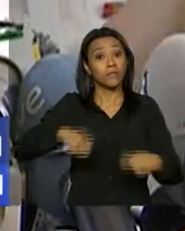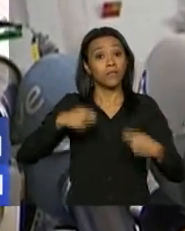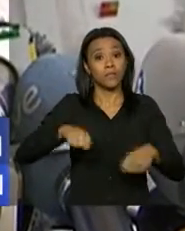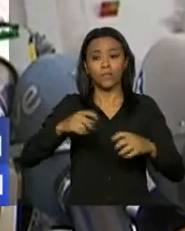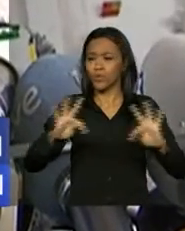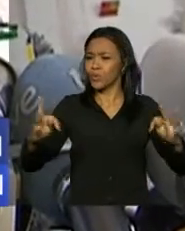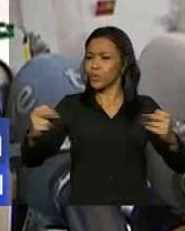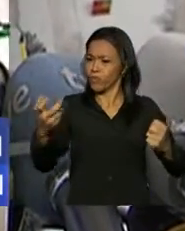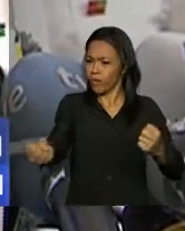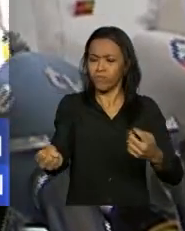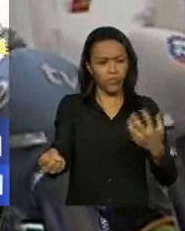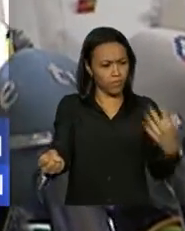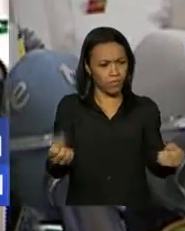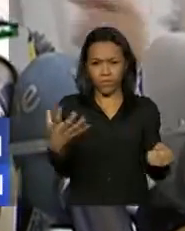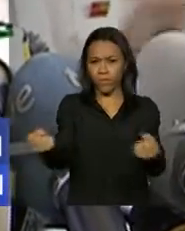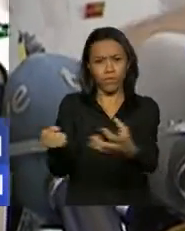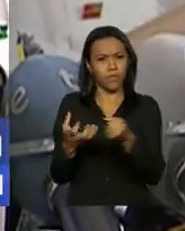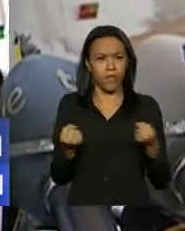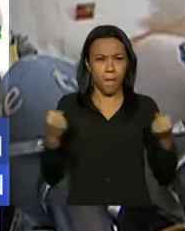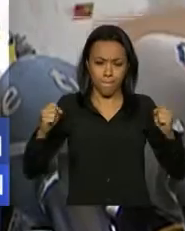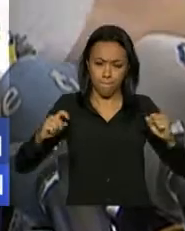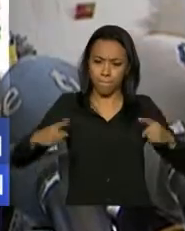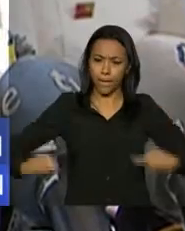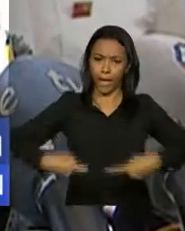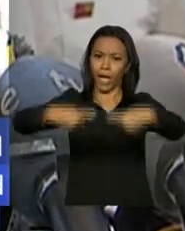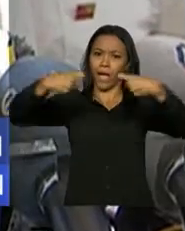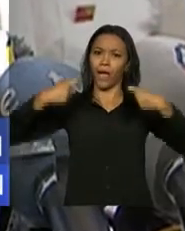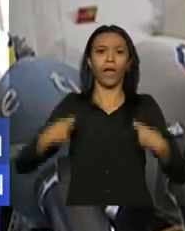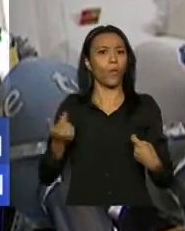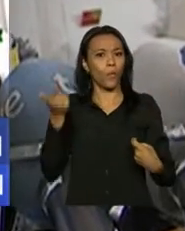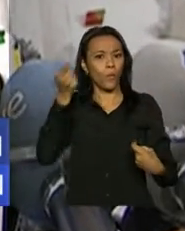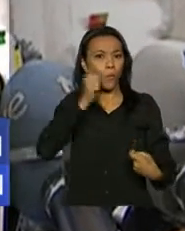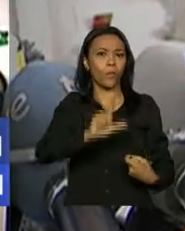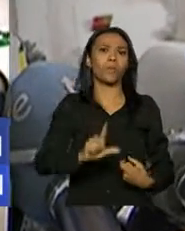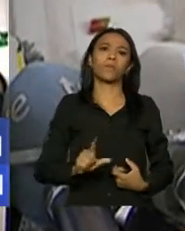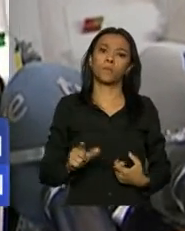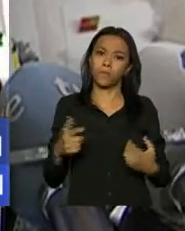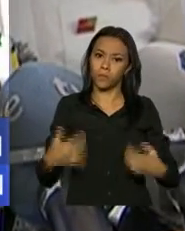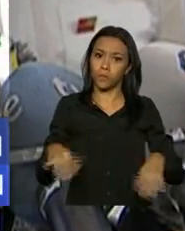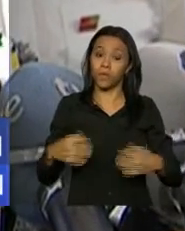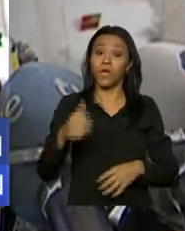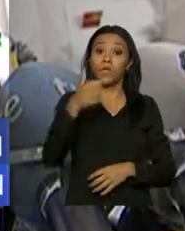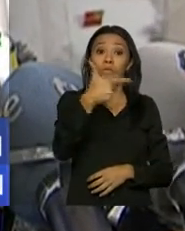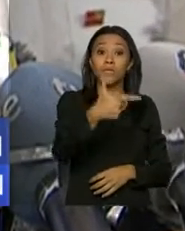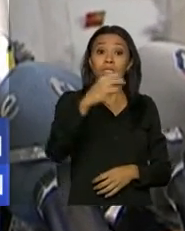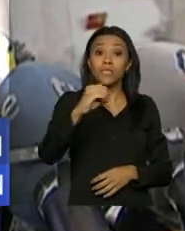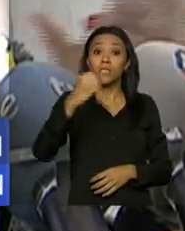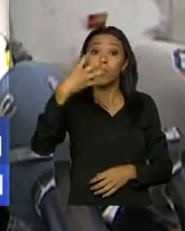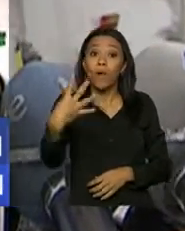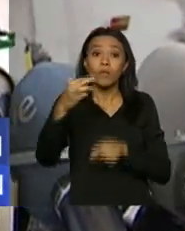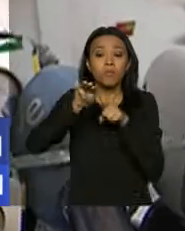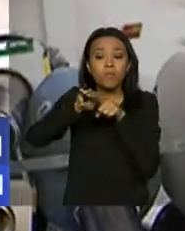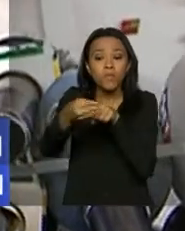os participarem, porque aí será um grande regimento de vanguarda, 204 milhões de